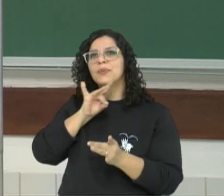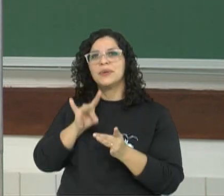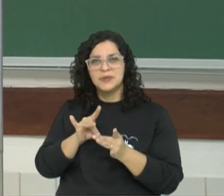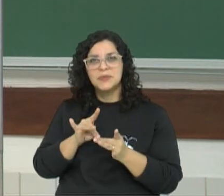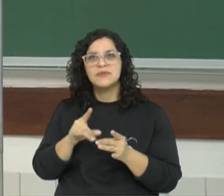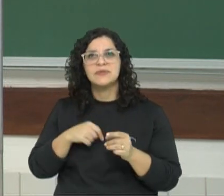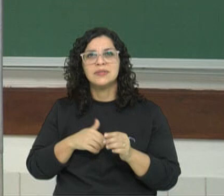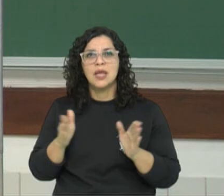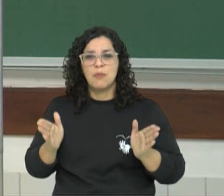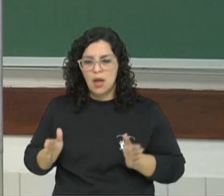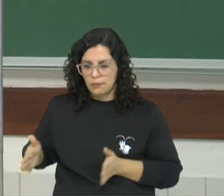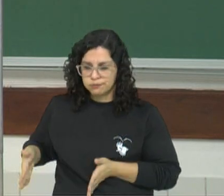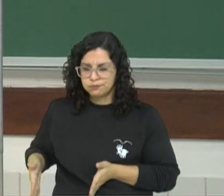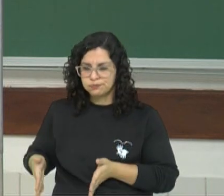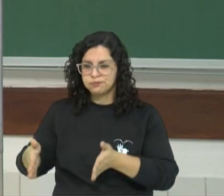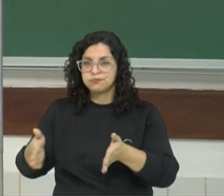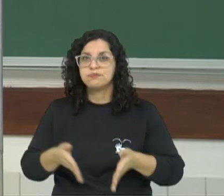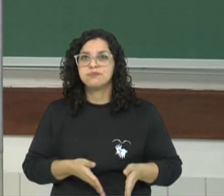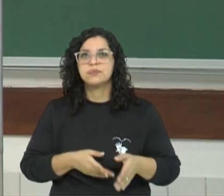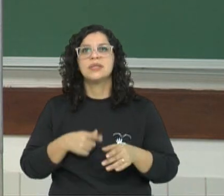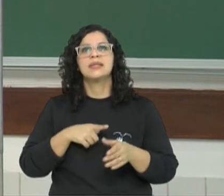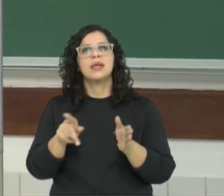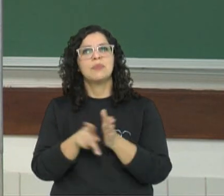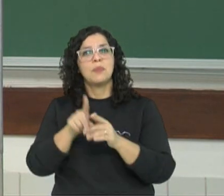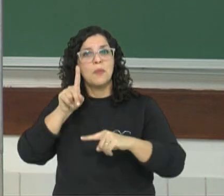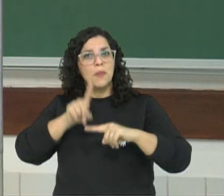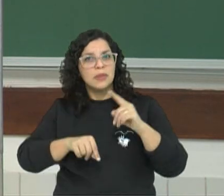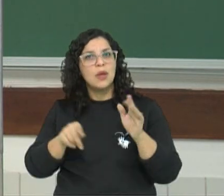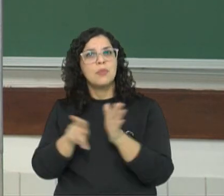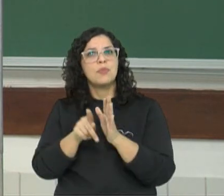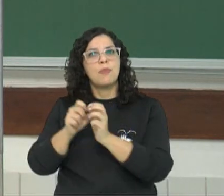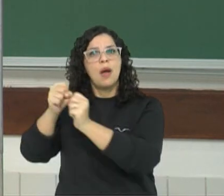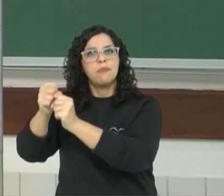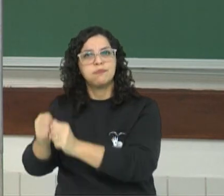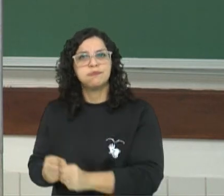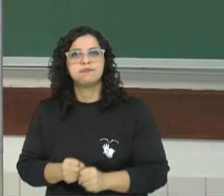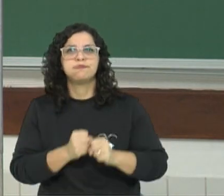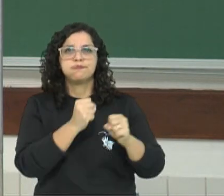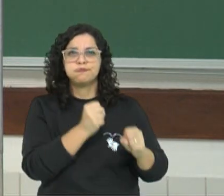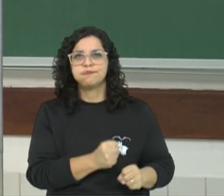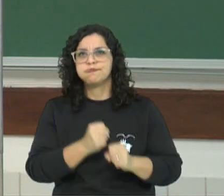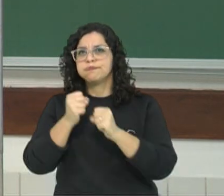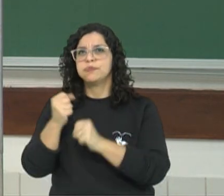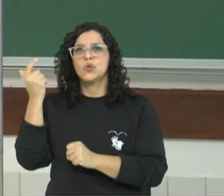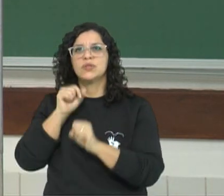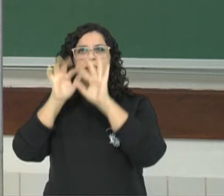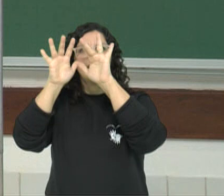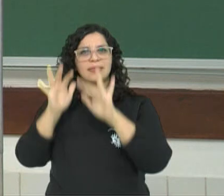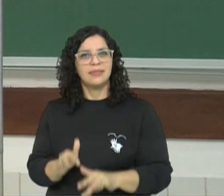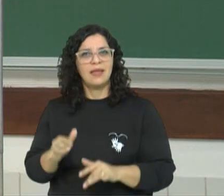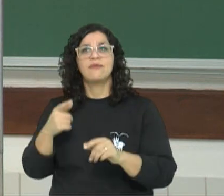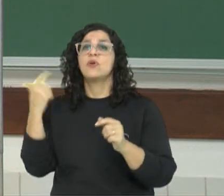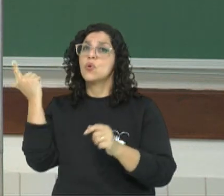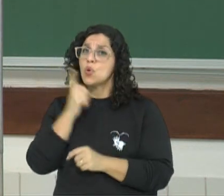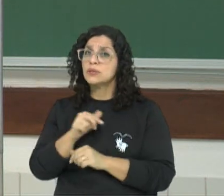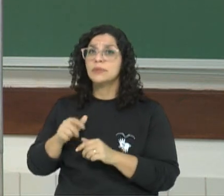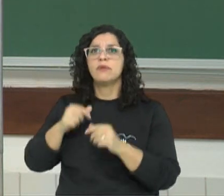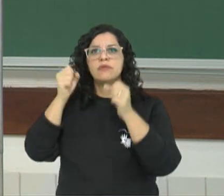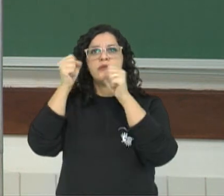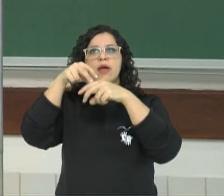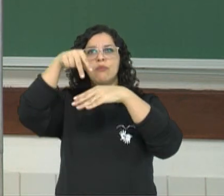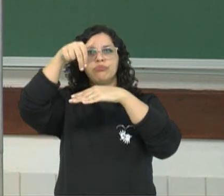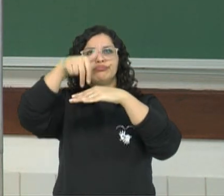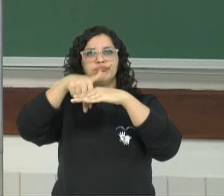deslocar com uma prancha maior, né? Então com equipamento, né? Com a superfície um pouquinho mais larga para você poder não